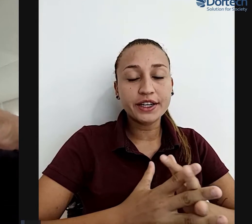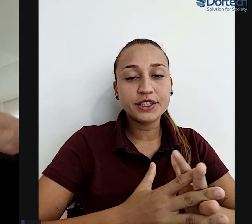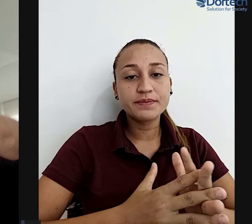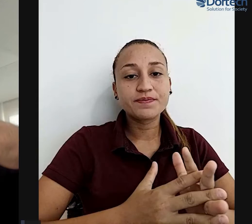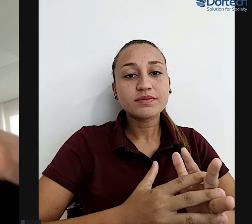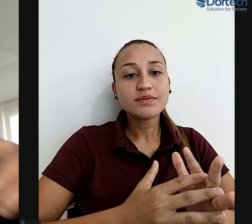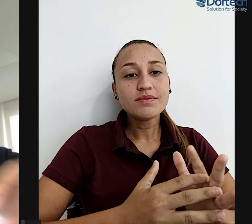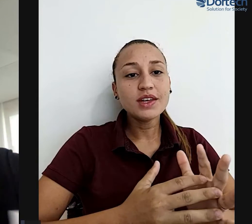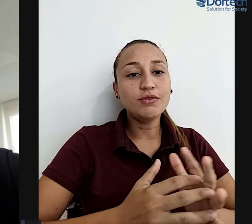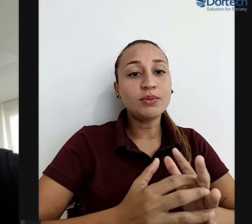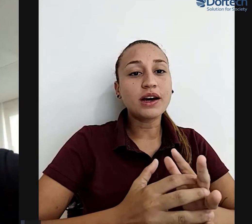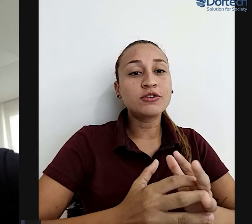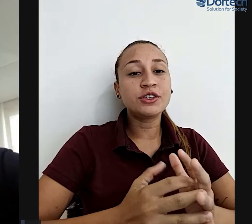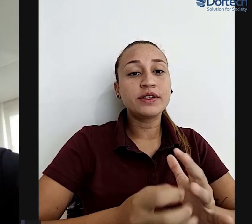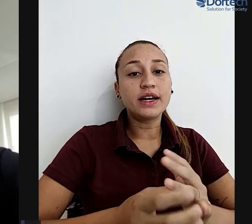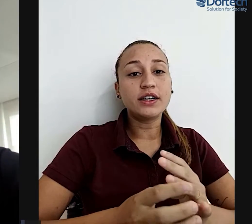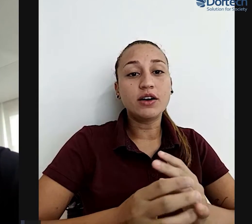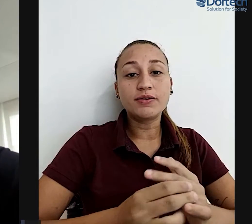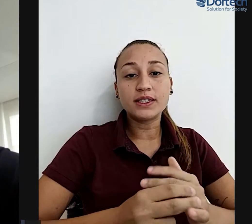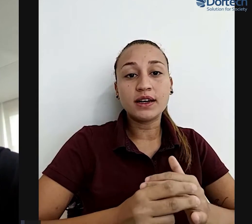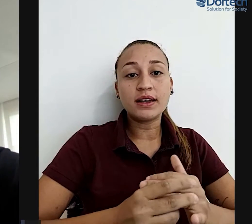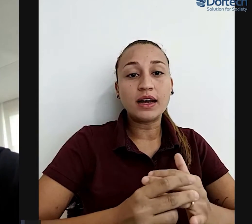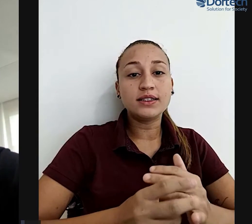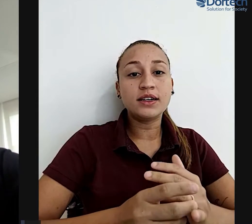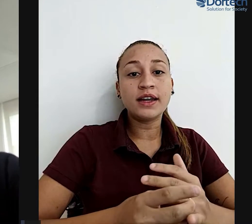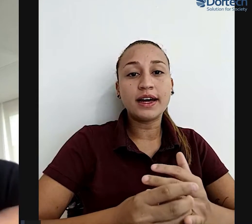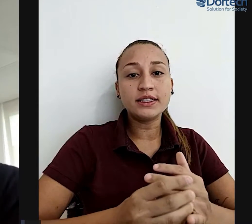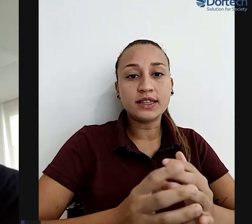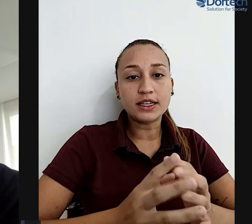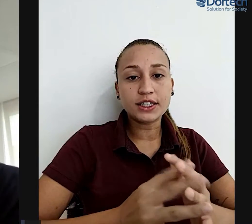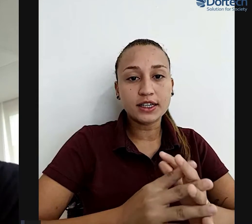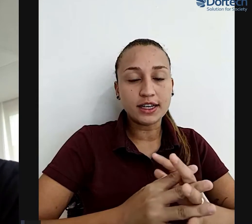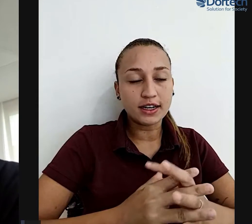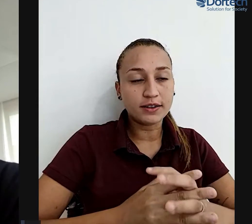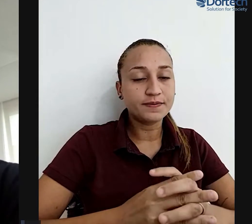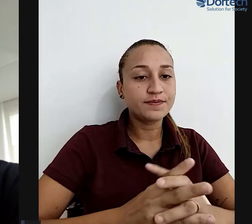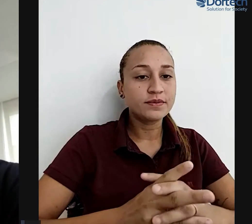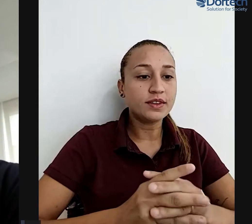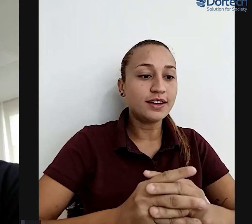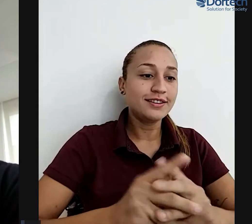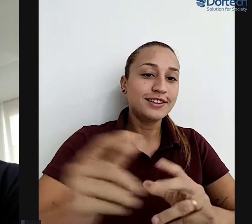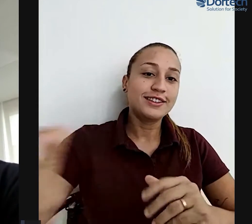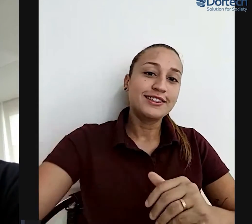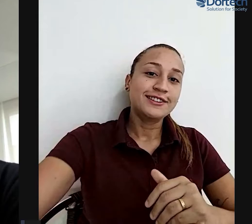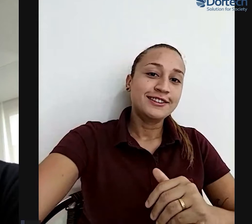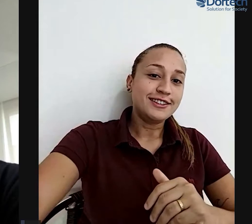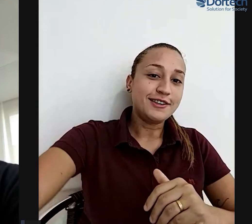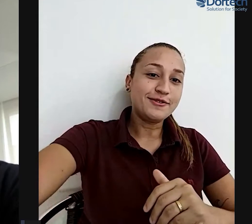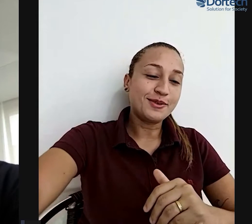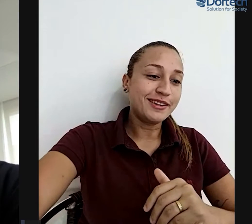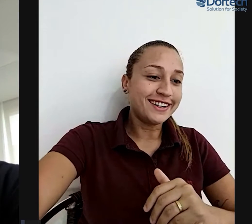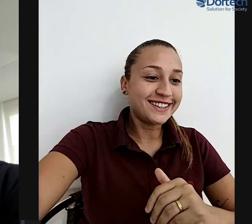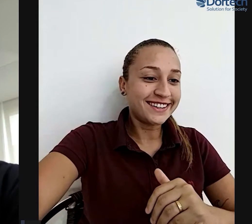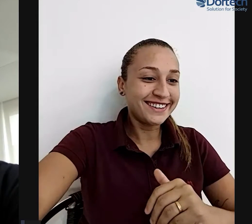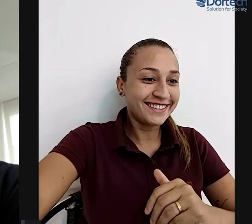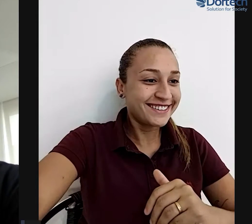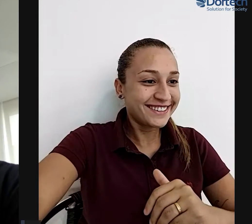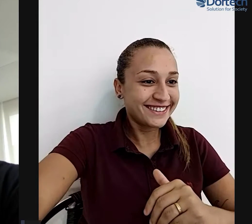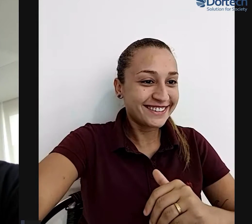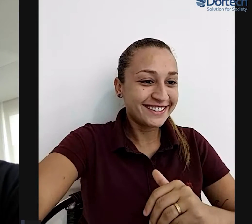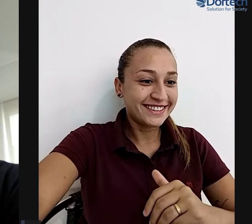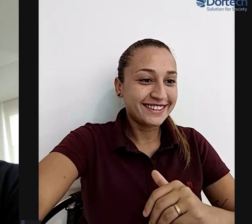de um bracket. E vamos dar continuidade agora fazendo a análise linear estática dele, né? Vamos nessa,